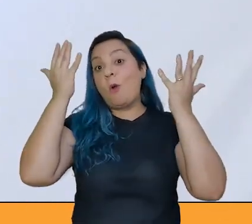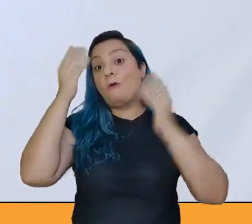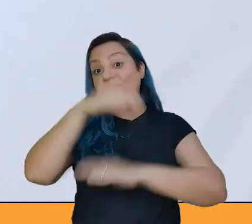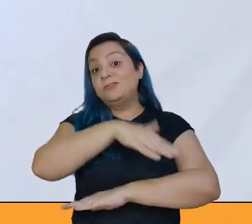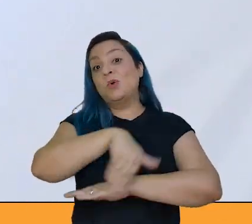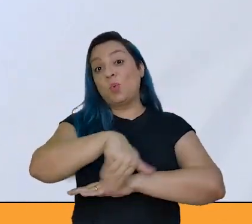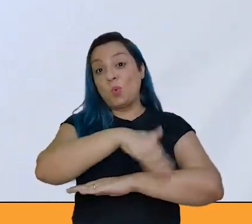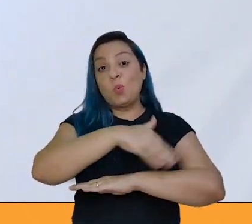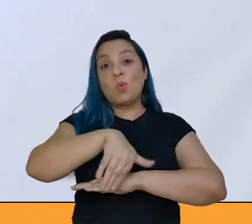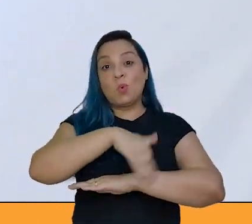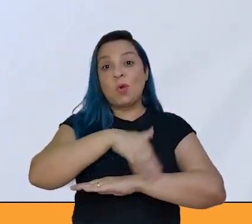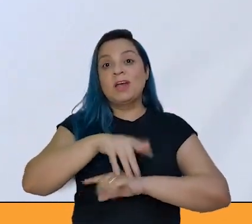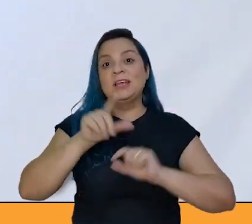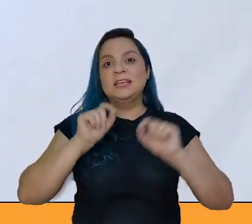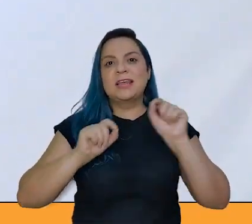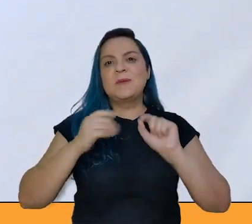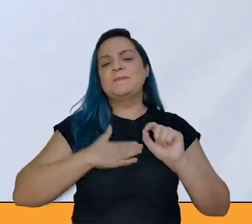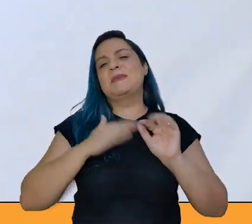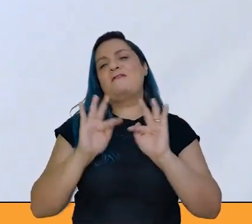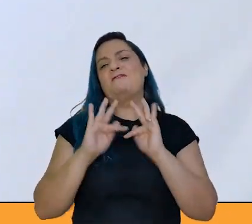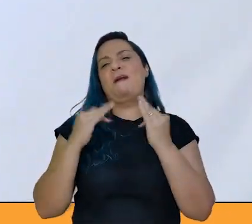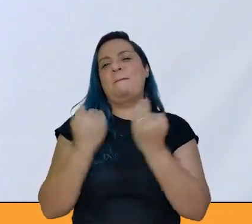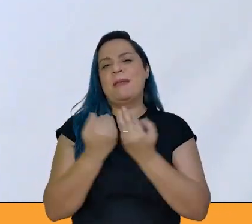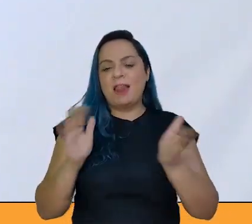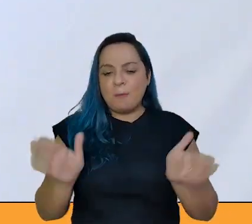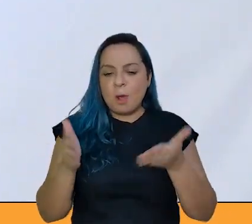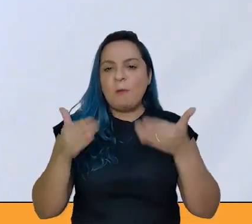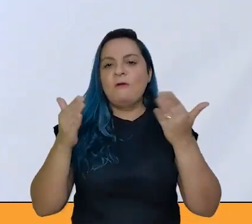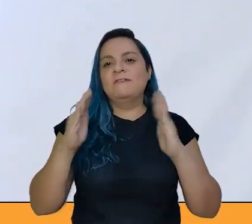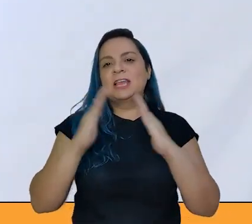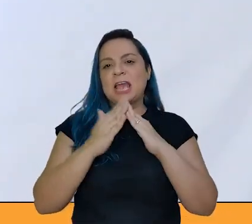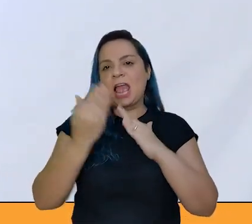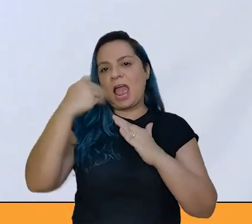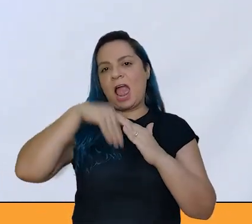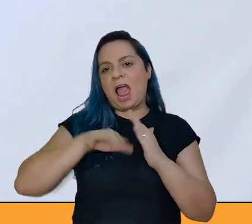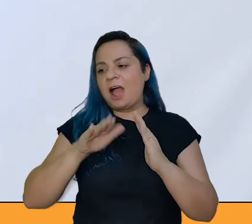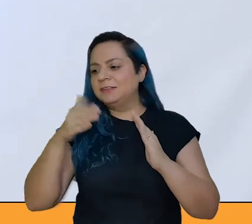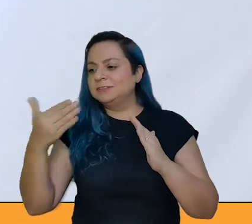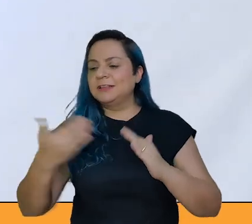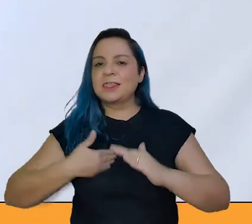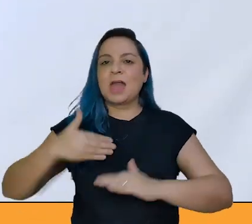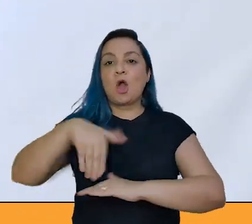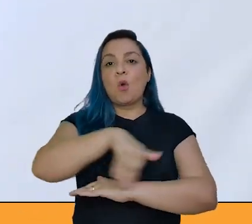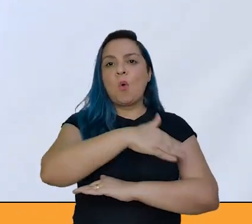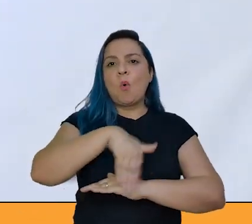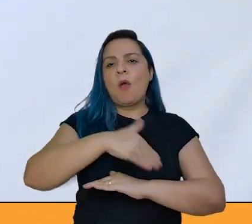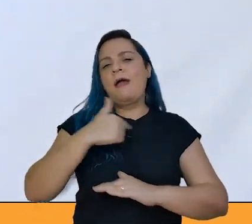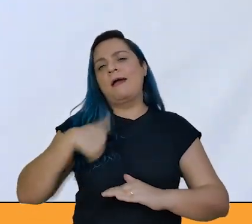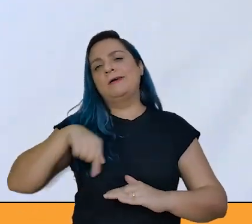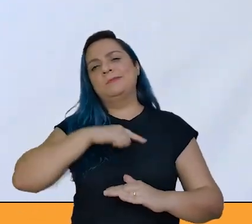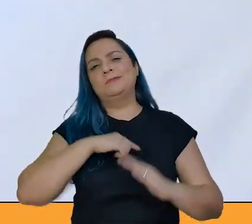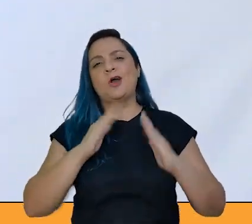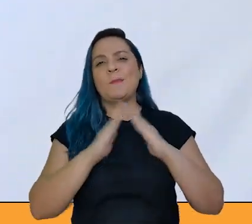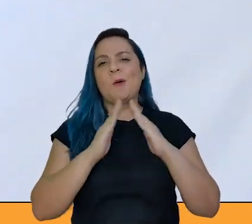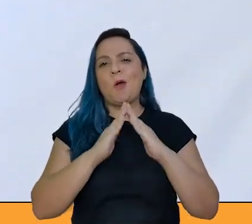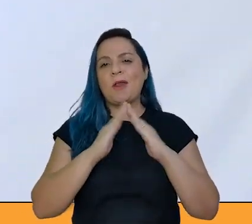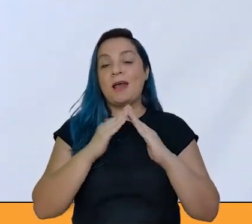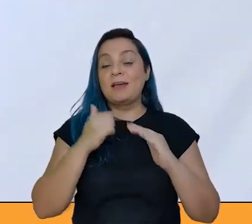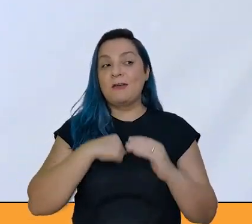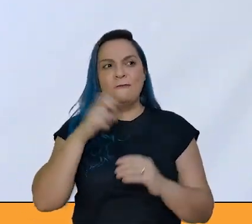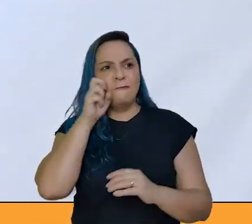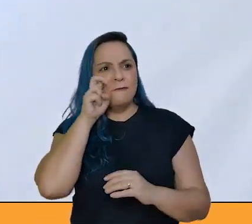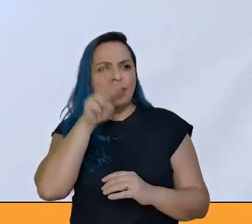de rua que a minha família promovia no quintal de casa, na rua onde a gente morava, que é onde eu vejo as